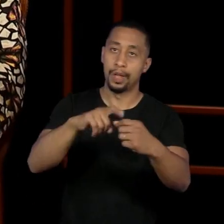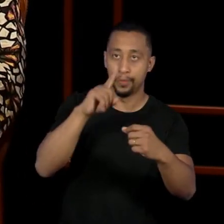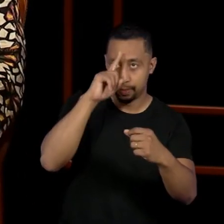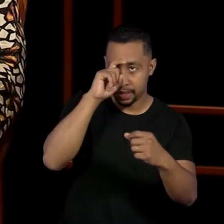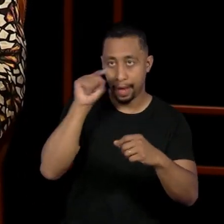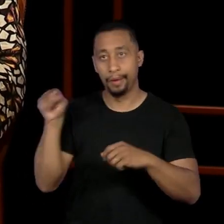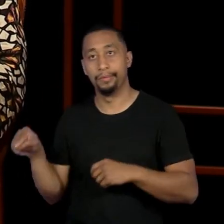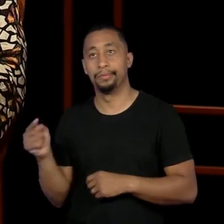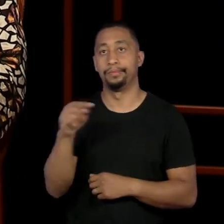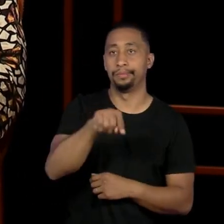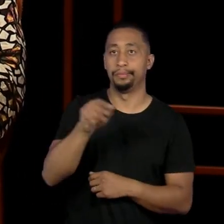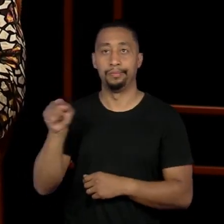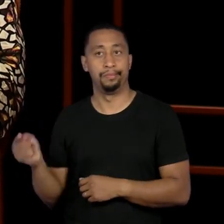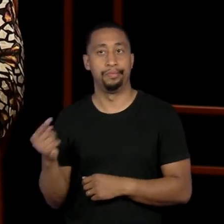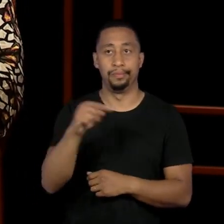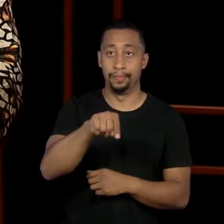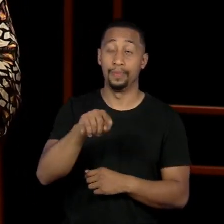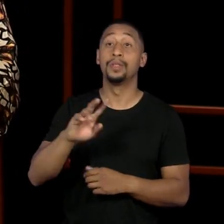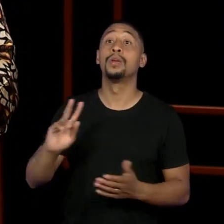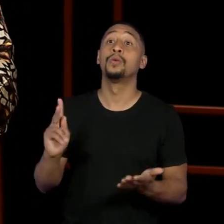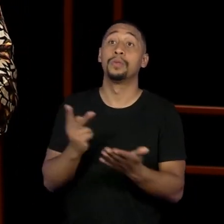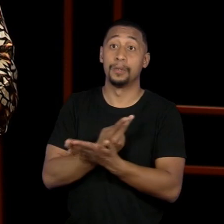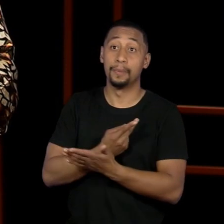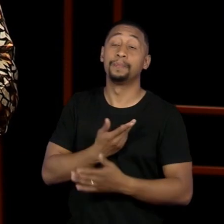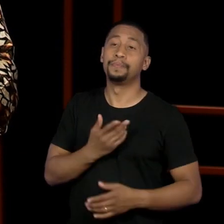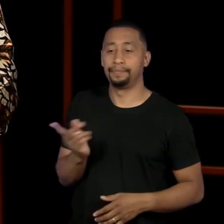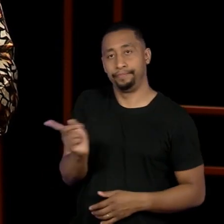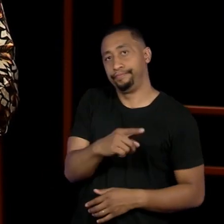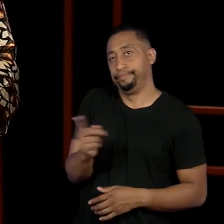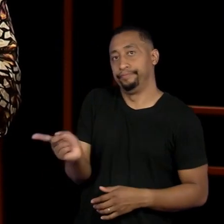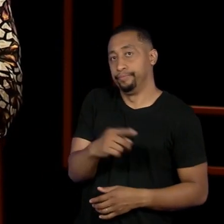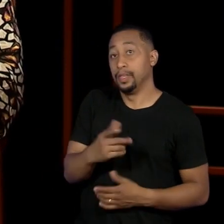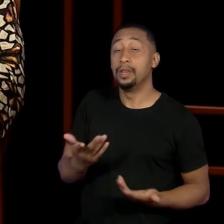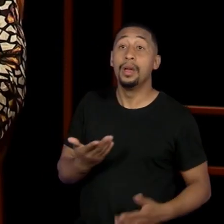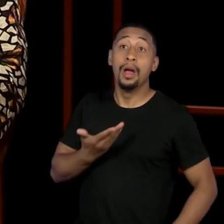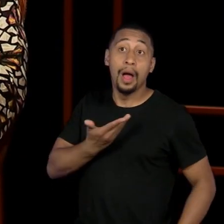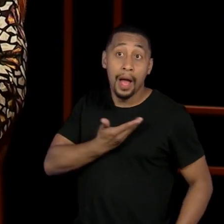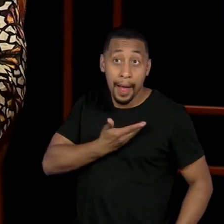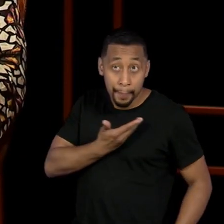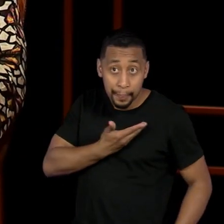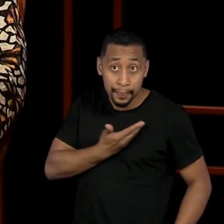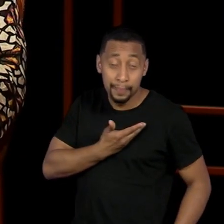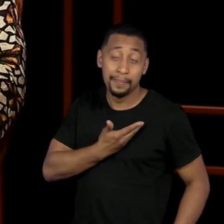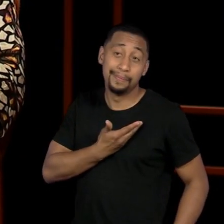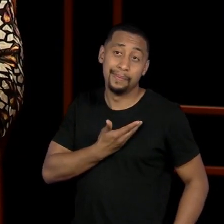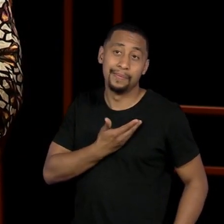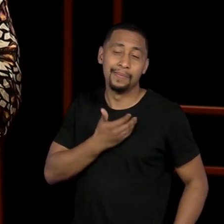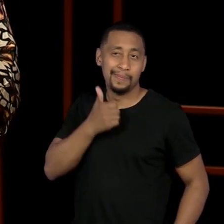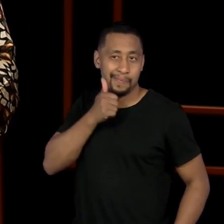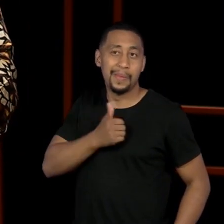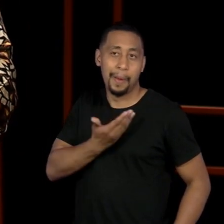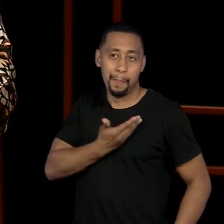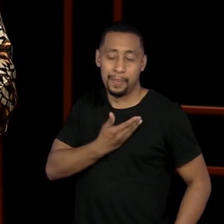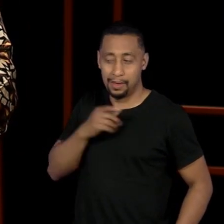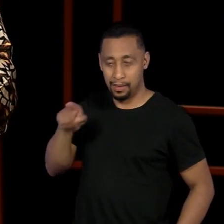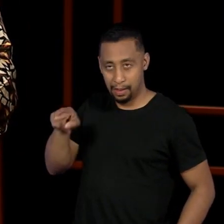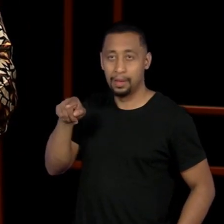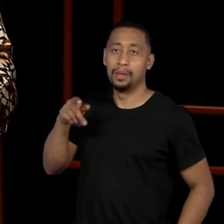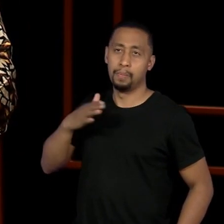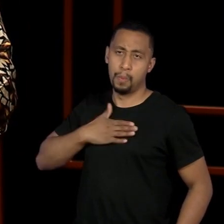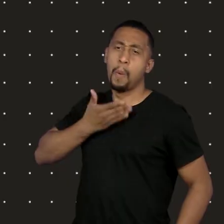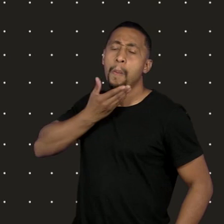uma amiga dos meus pais, nessa altura colada lá, e ela tinha sido colega de colégio da